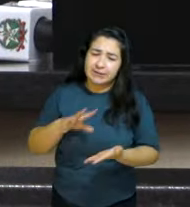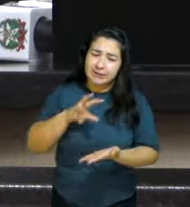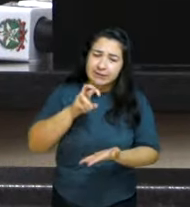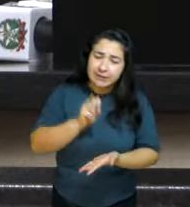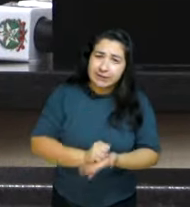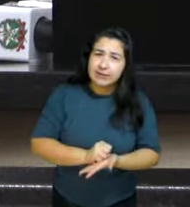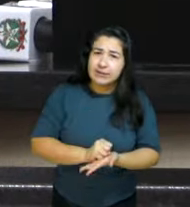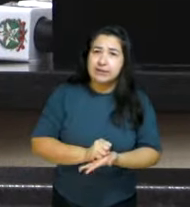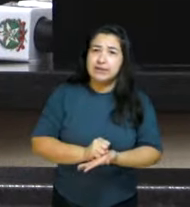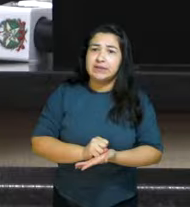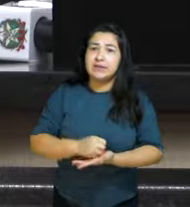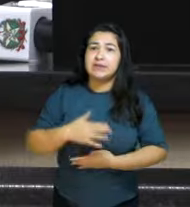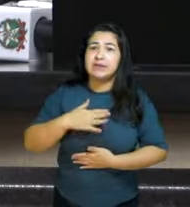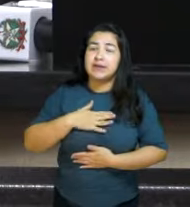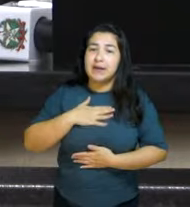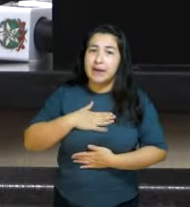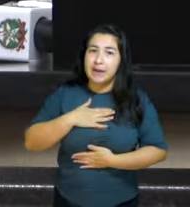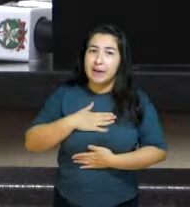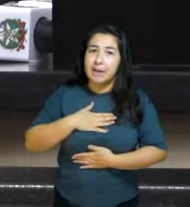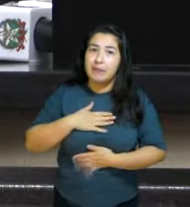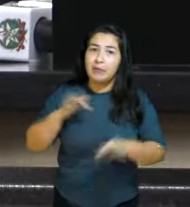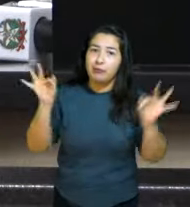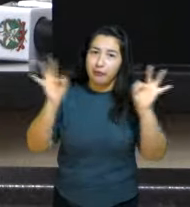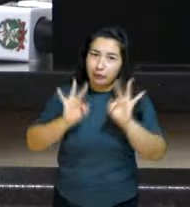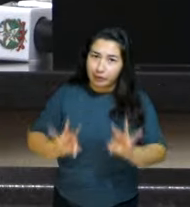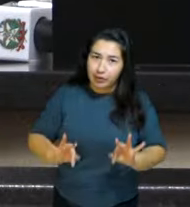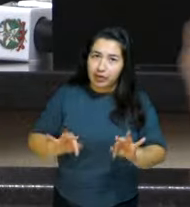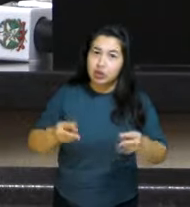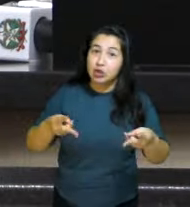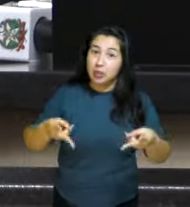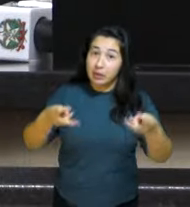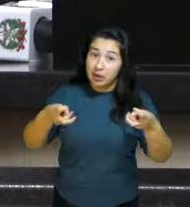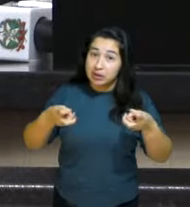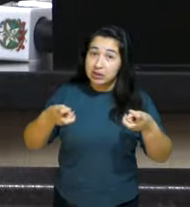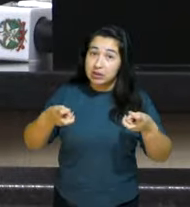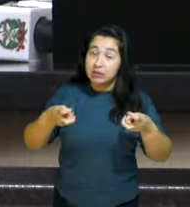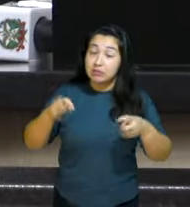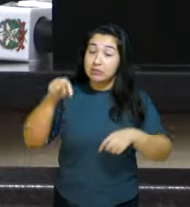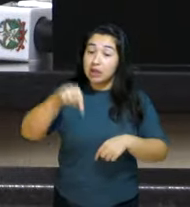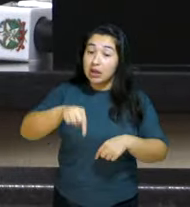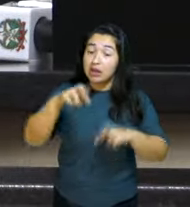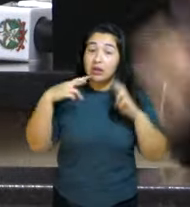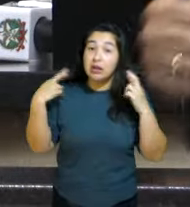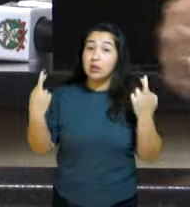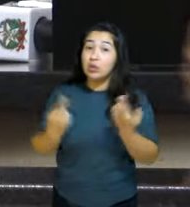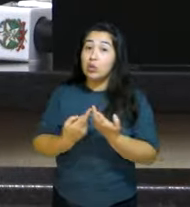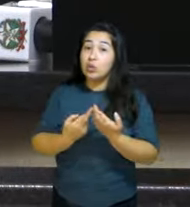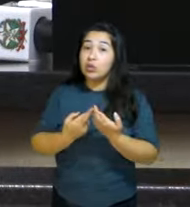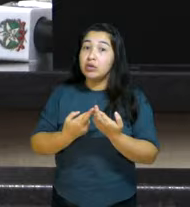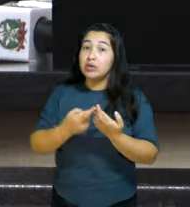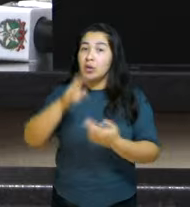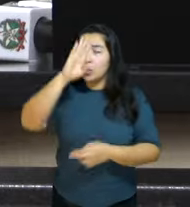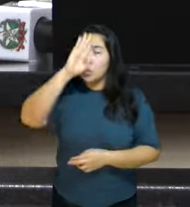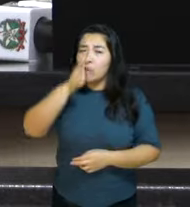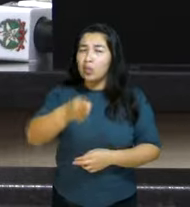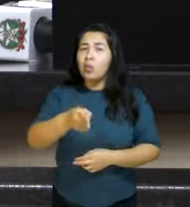registrando minha satisfação de perceber que a intenção desta audiência pública é exatamente